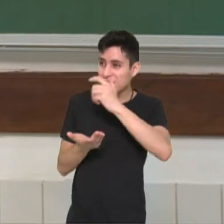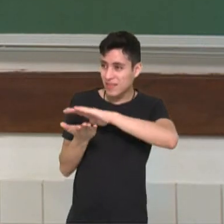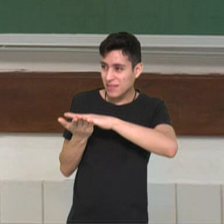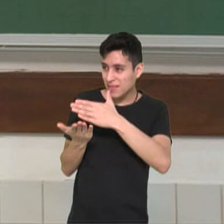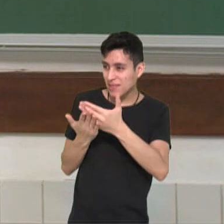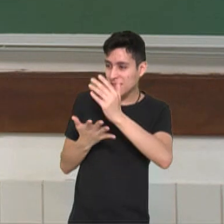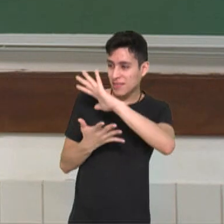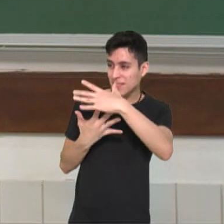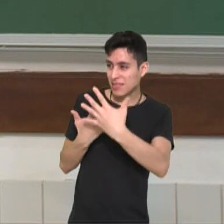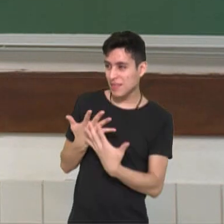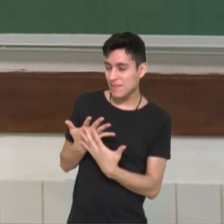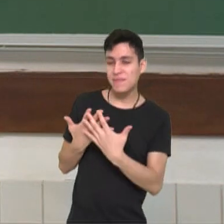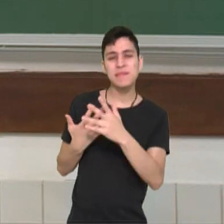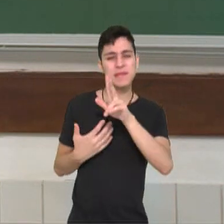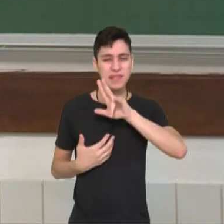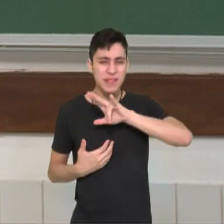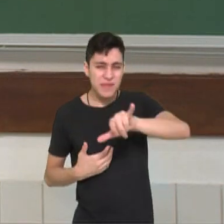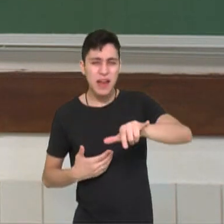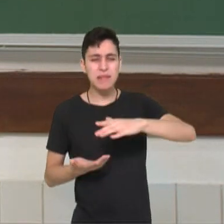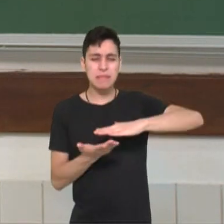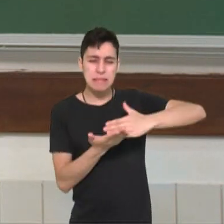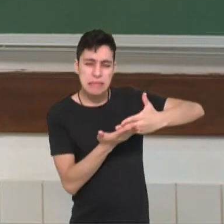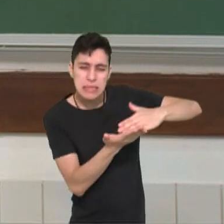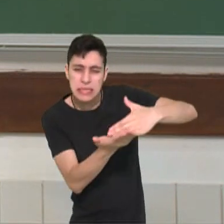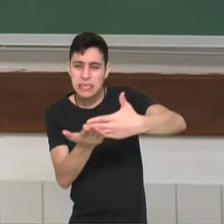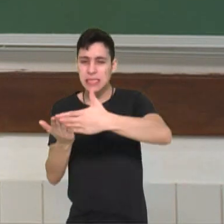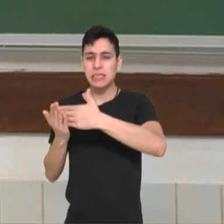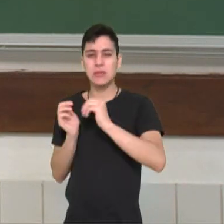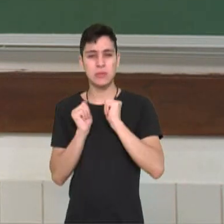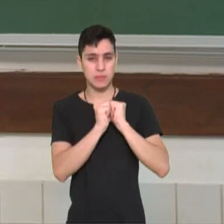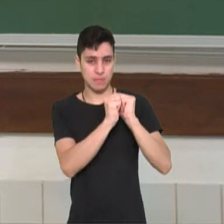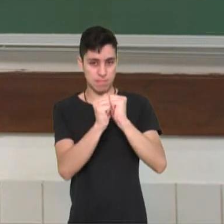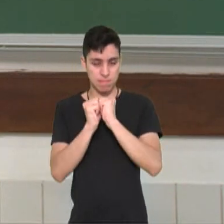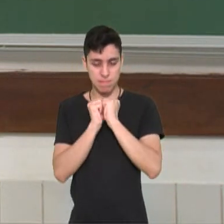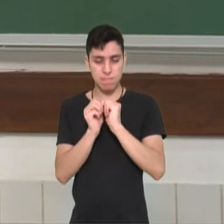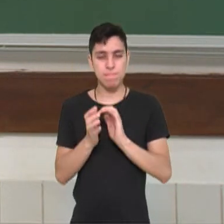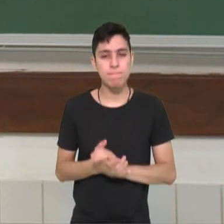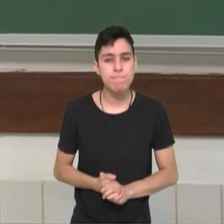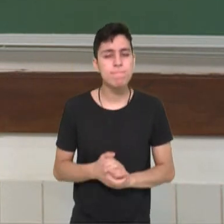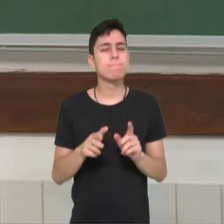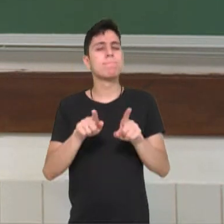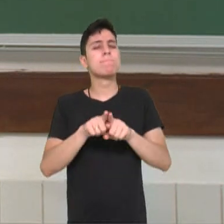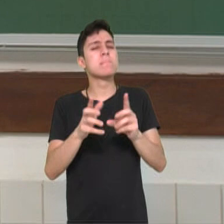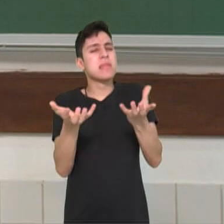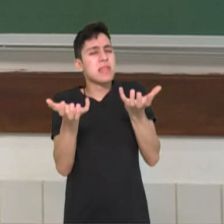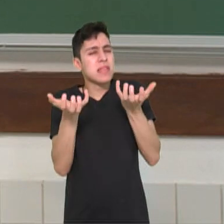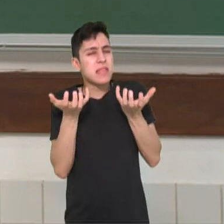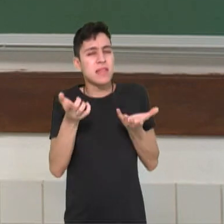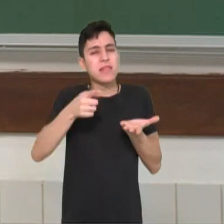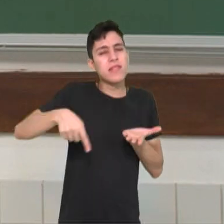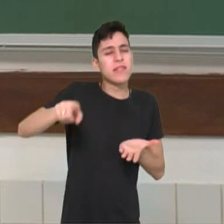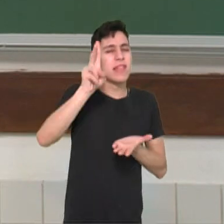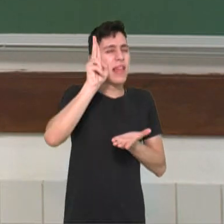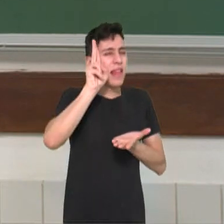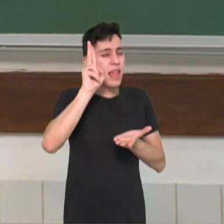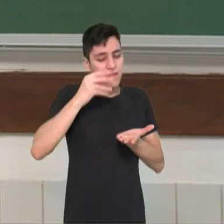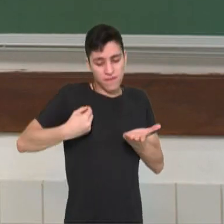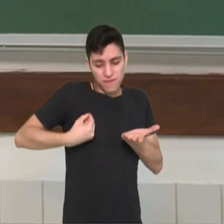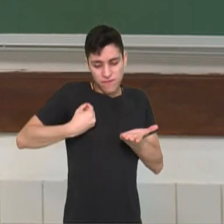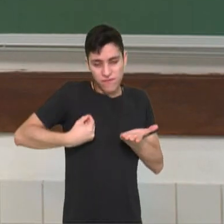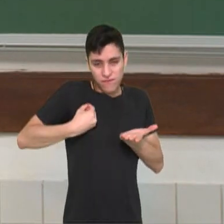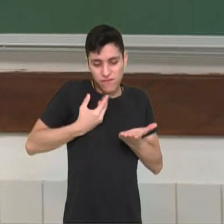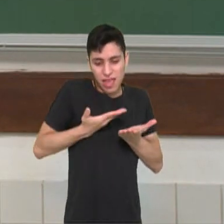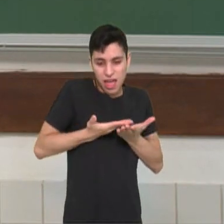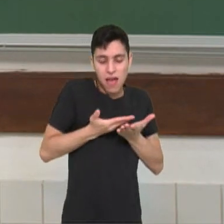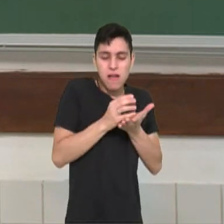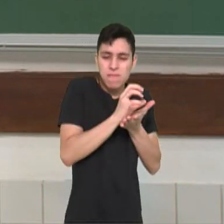o Lucas, que vai passar toda essa nossa aula com a gente. E eu não quero que vocês esqueçam de fazer o registro de frequência de